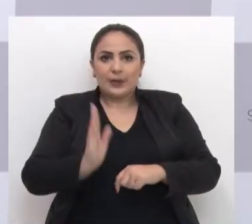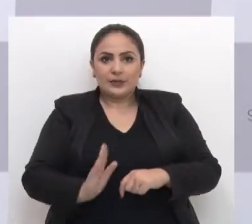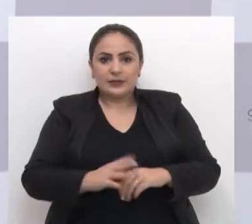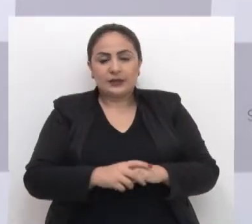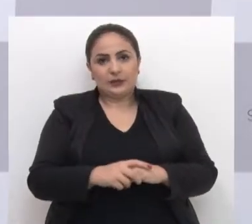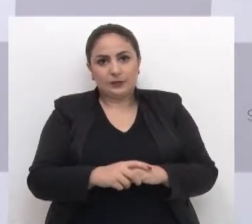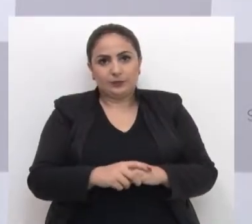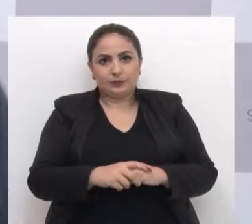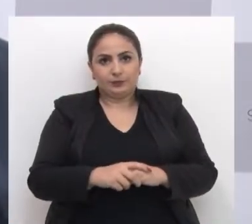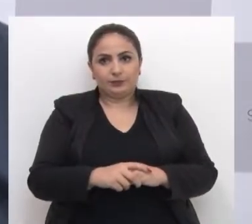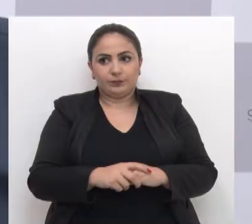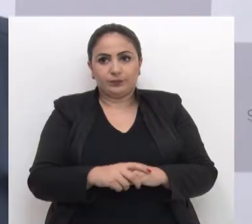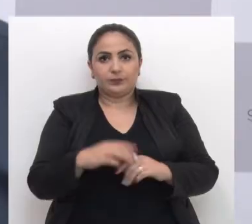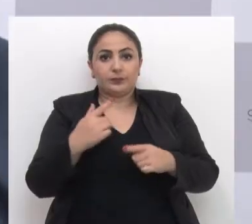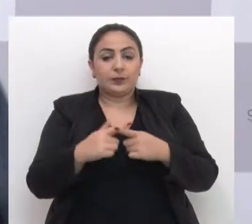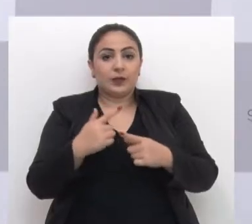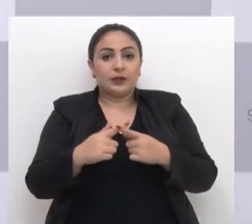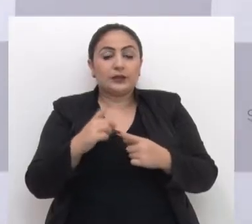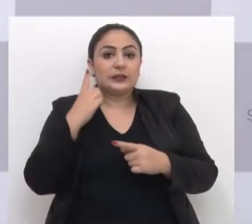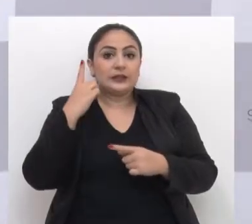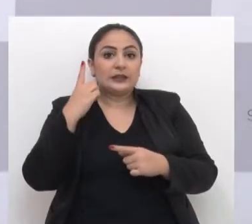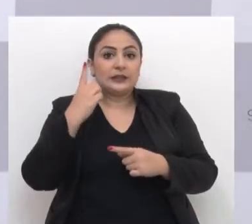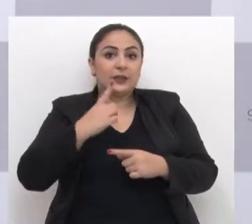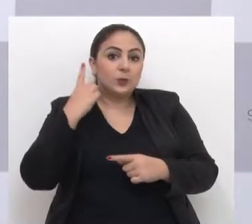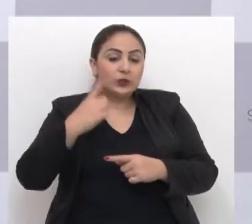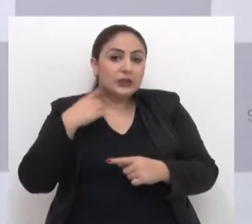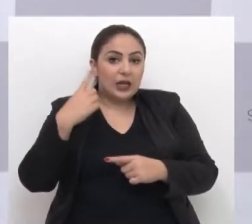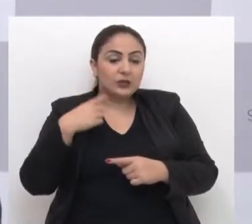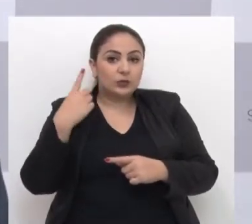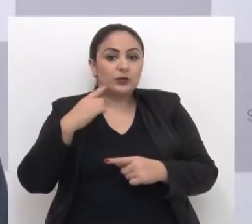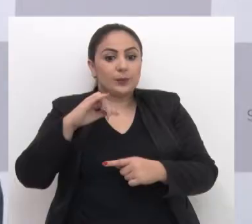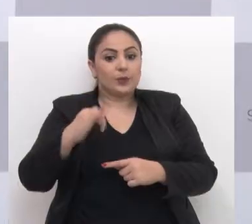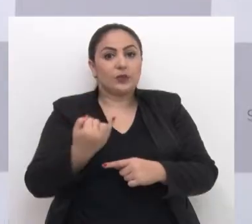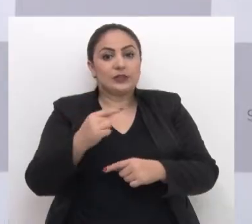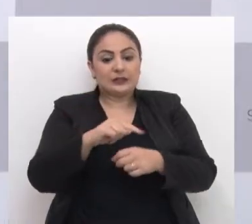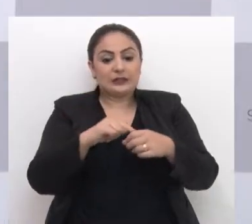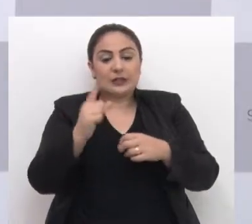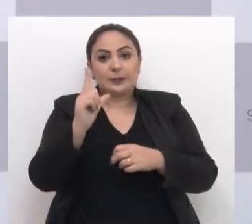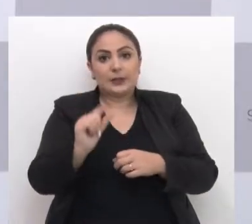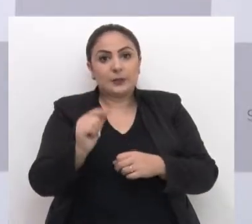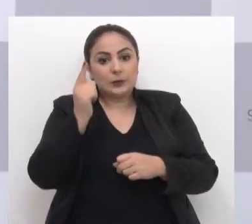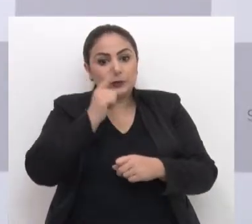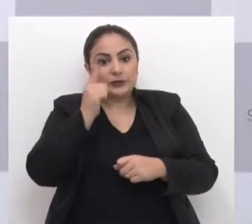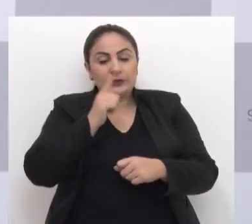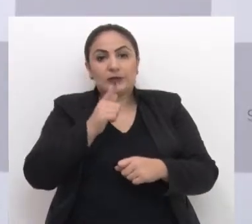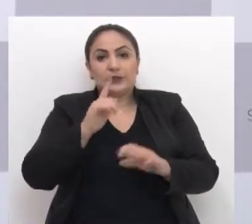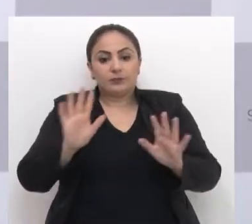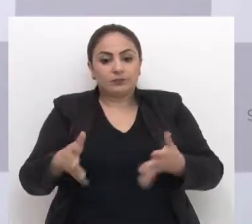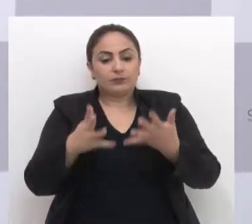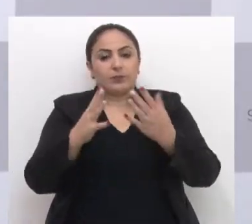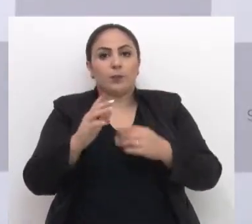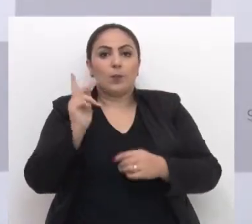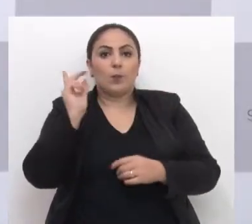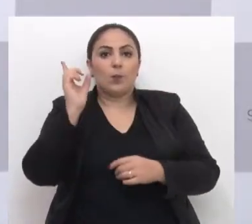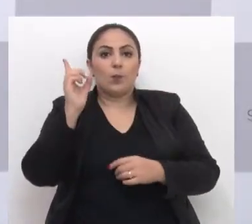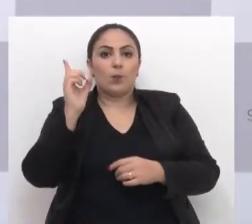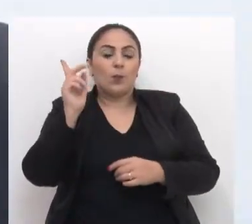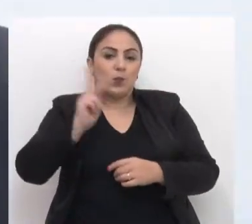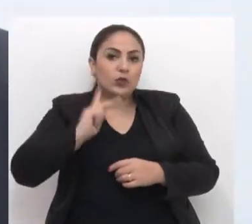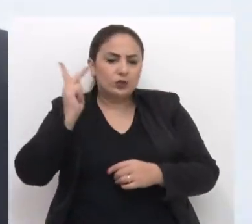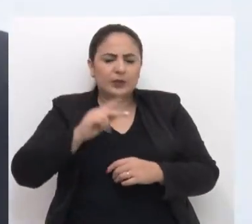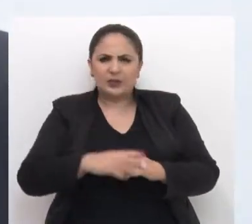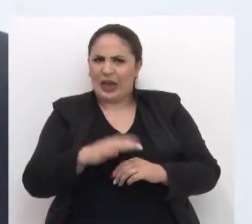Brasil, através de deputados que se aproveitam dessas pequenas cidades, às vezes, para se promoverem